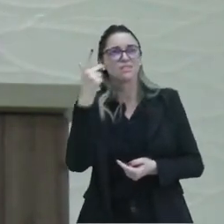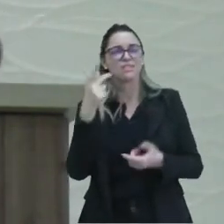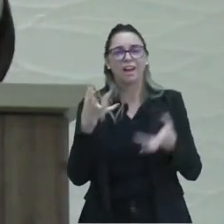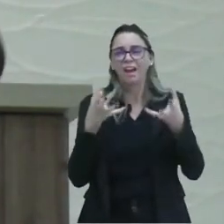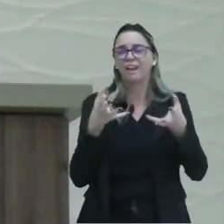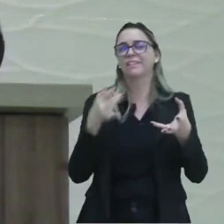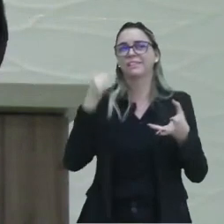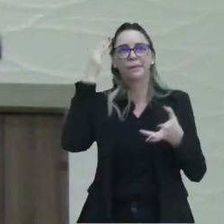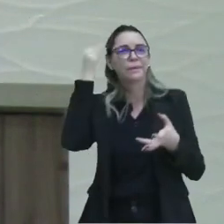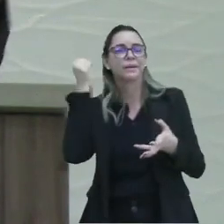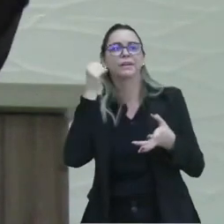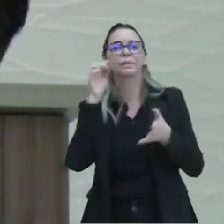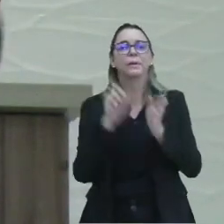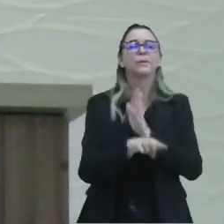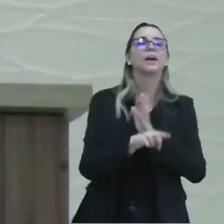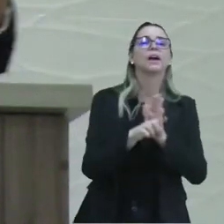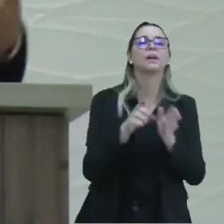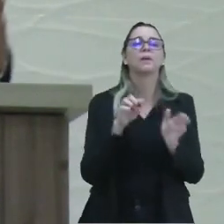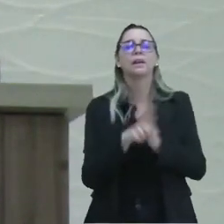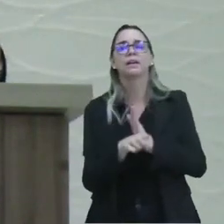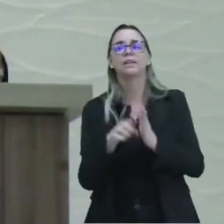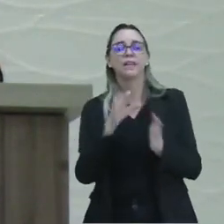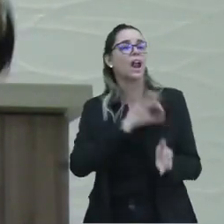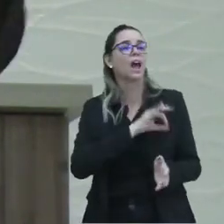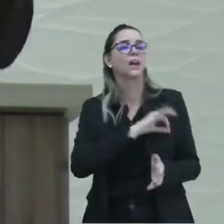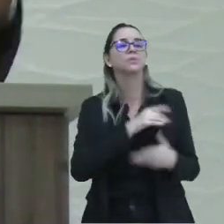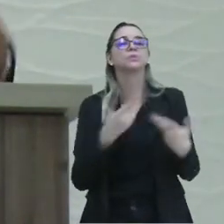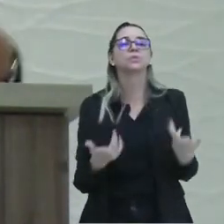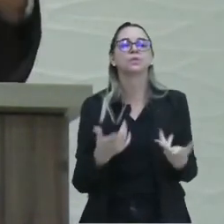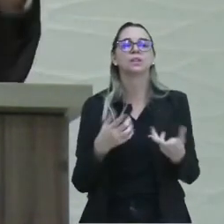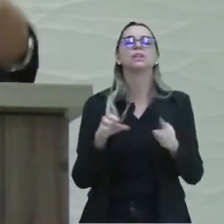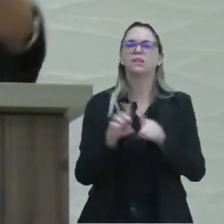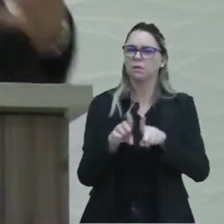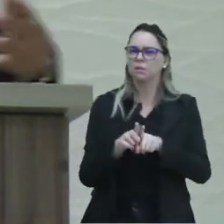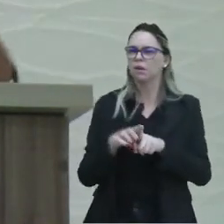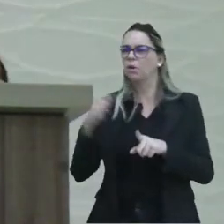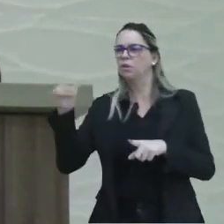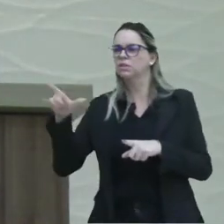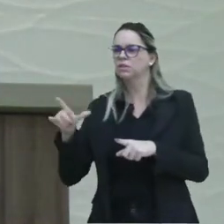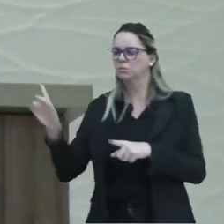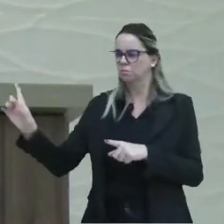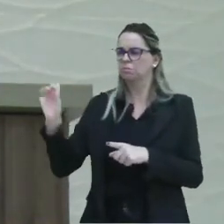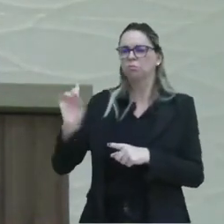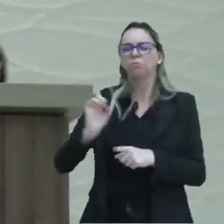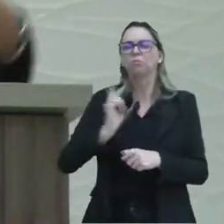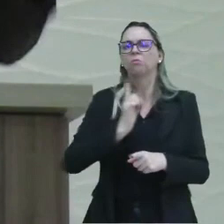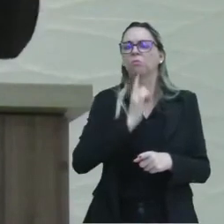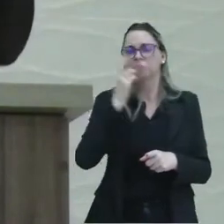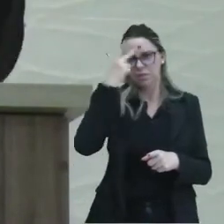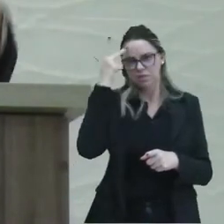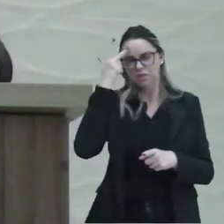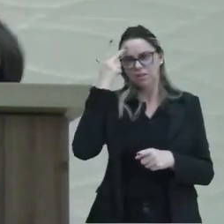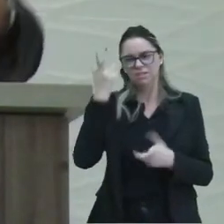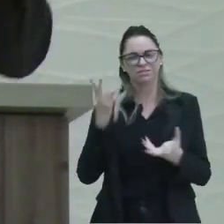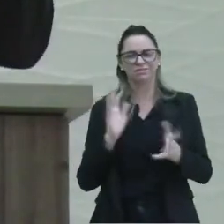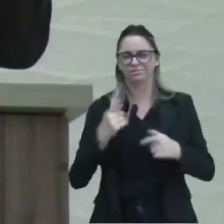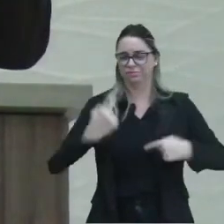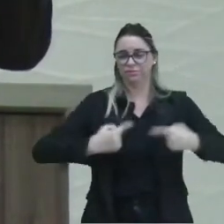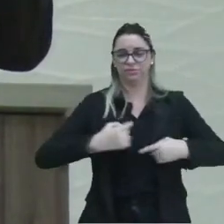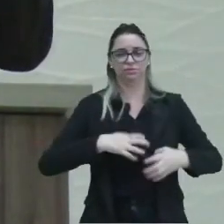ter conhecimento da questão dos seus vencimentos, dos seus salários, mas vem pessoas que vêm tumultuar mesmo, porque estão